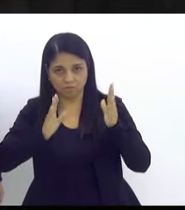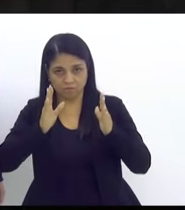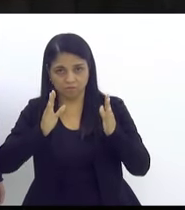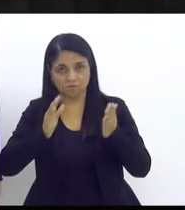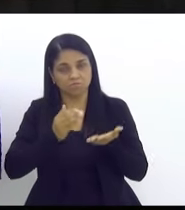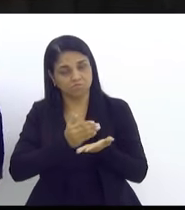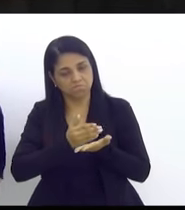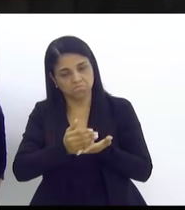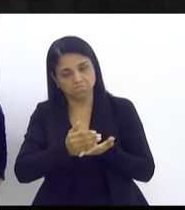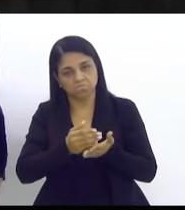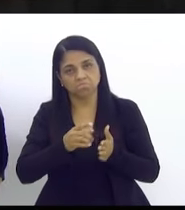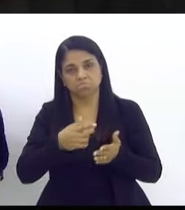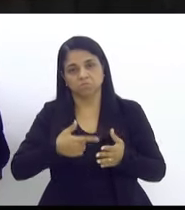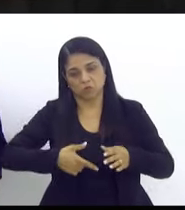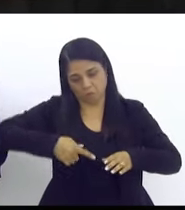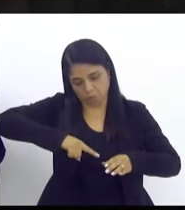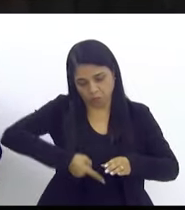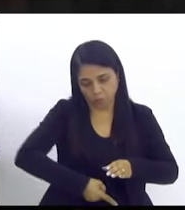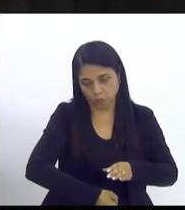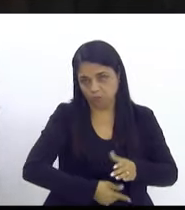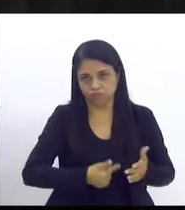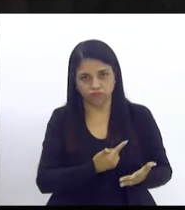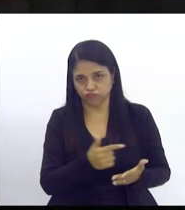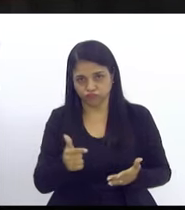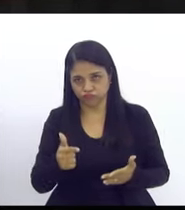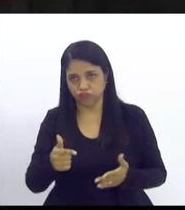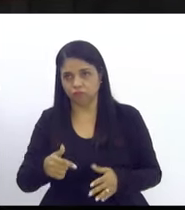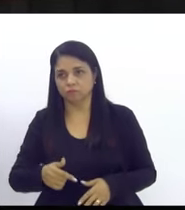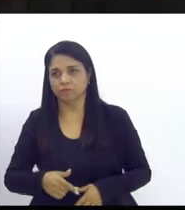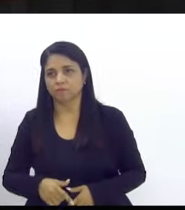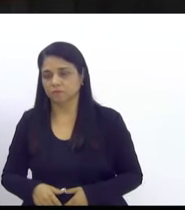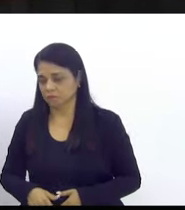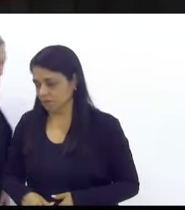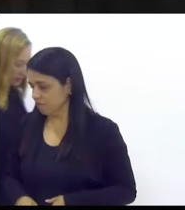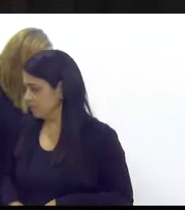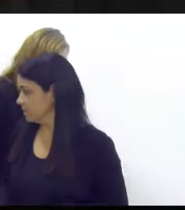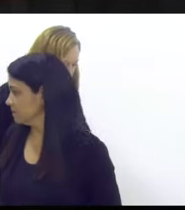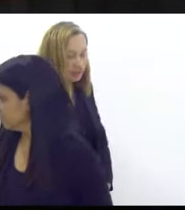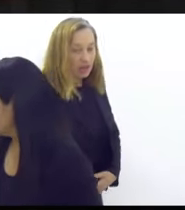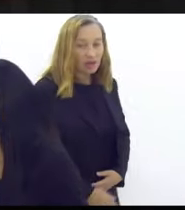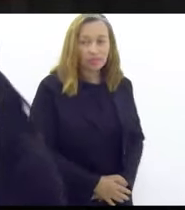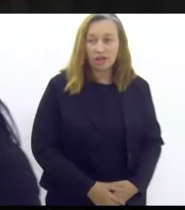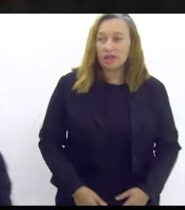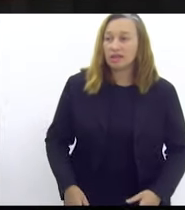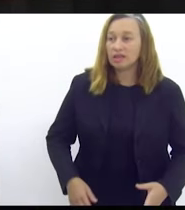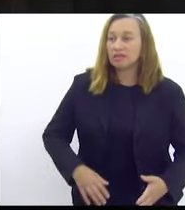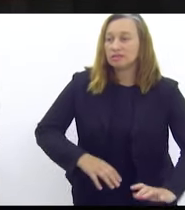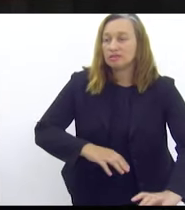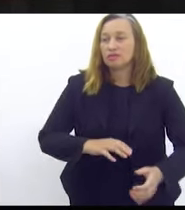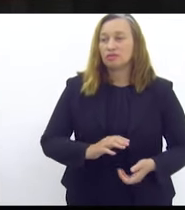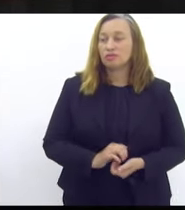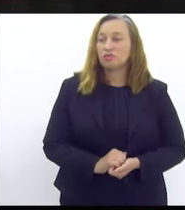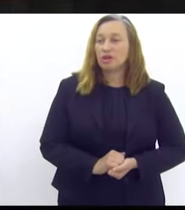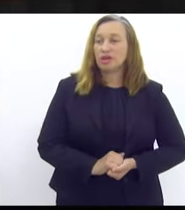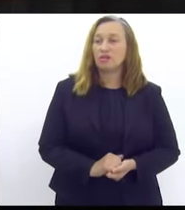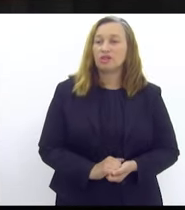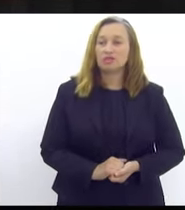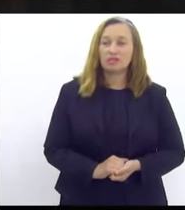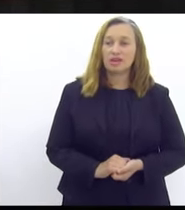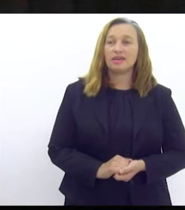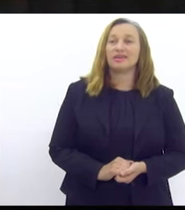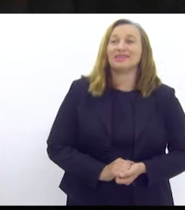da atividade de perfuração. Campo de pequena produção, conforme definido pela